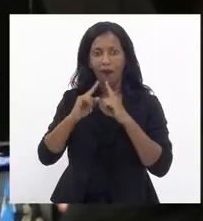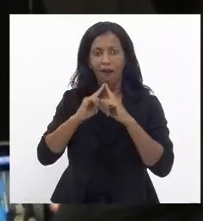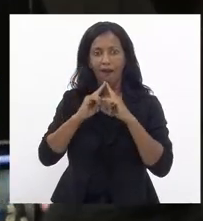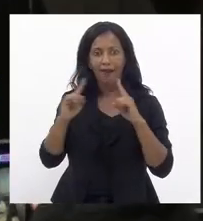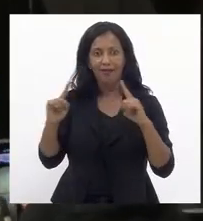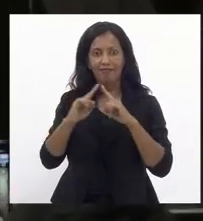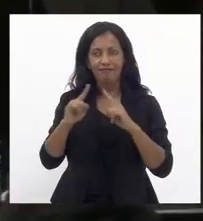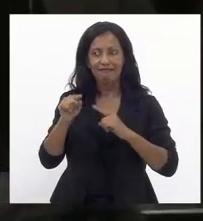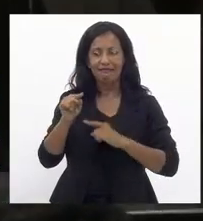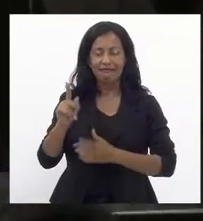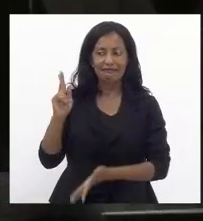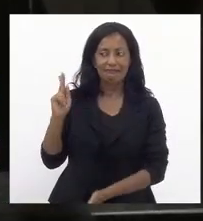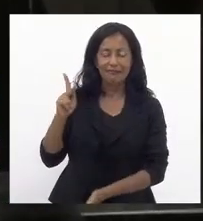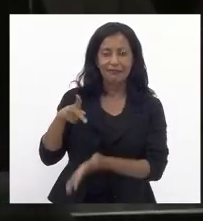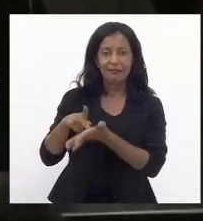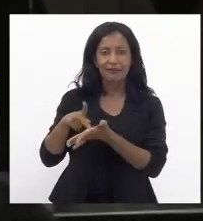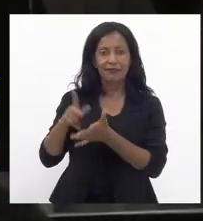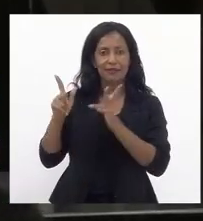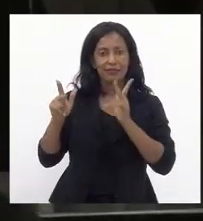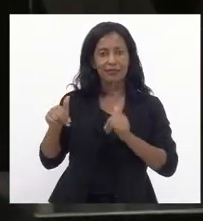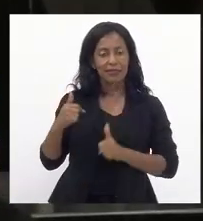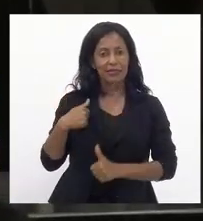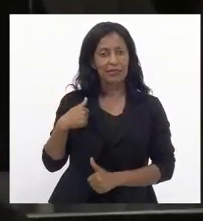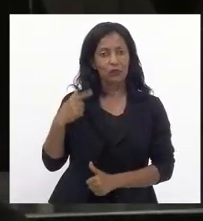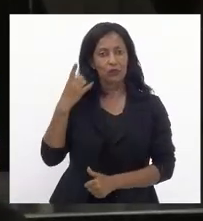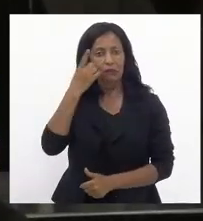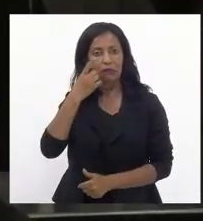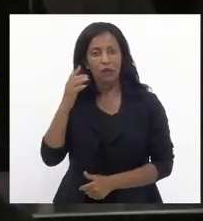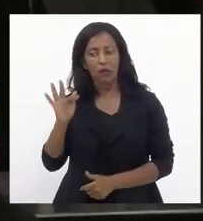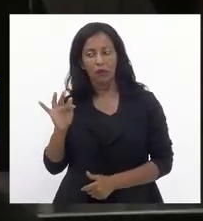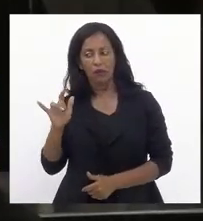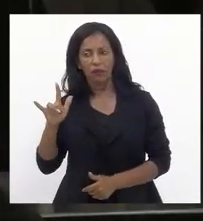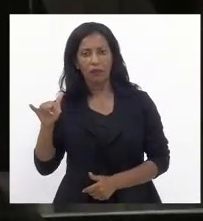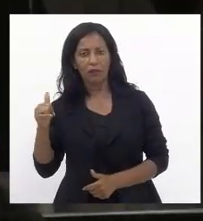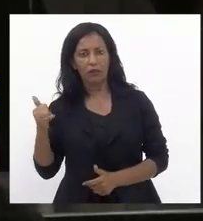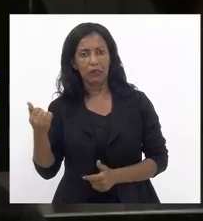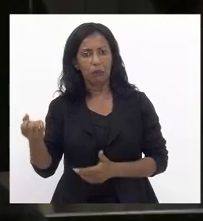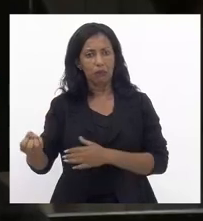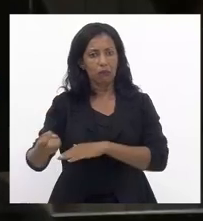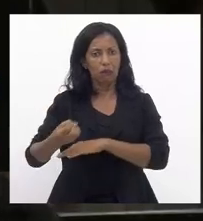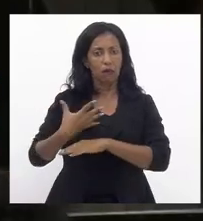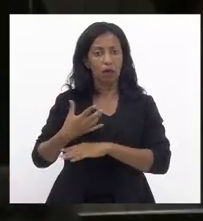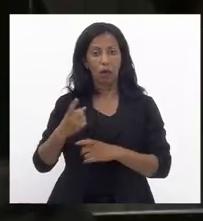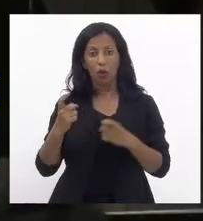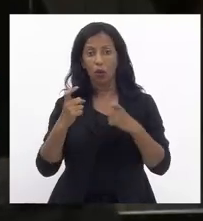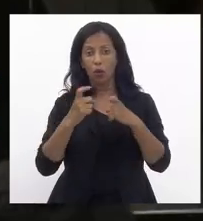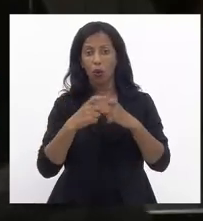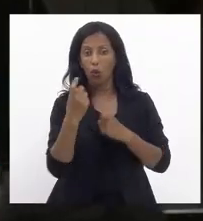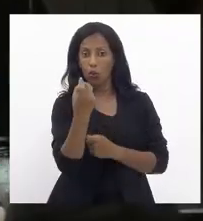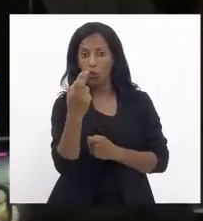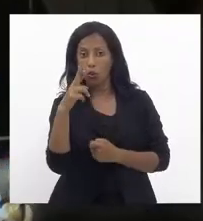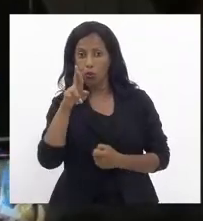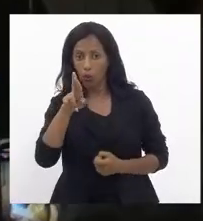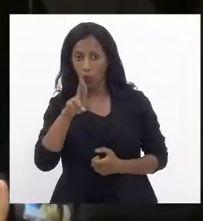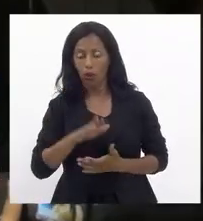tanto eu como o deputado Felipe Poubel recebemos. O médico, o